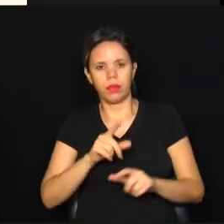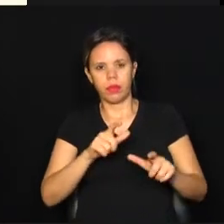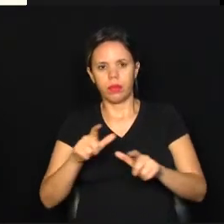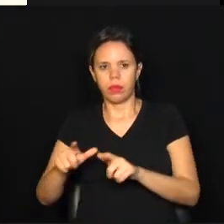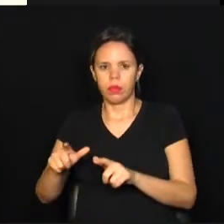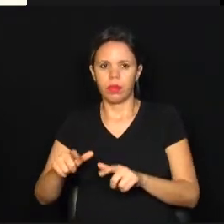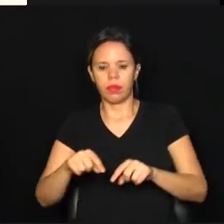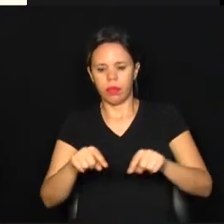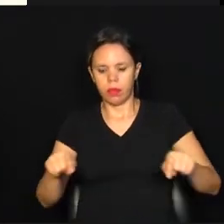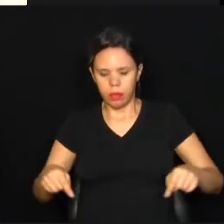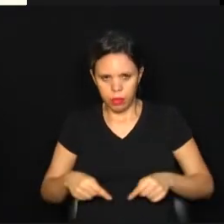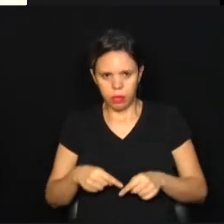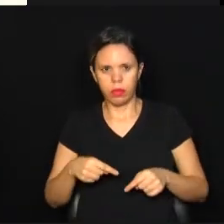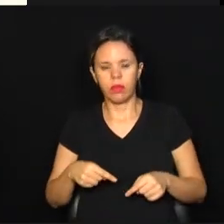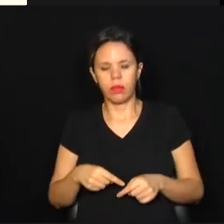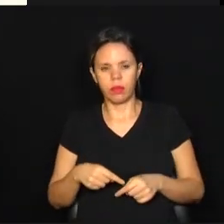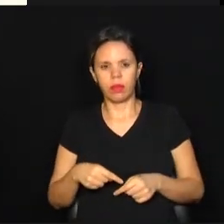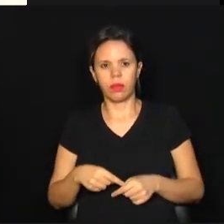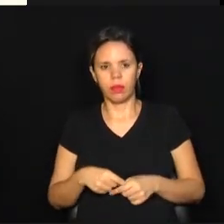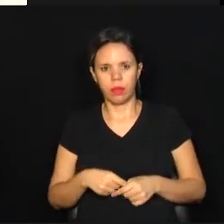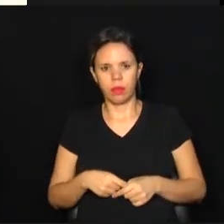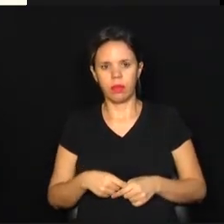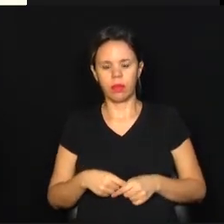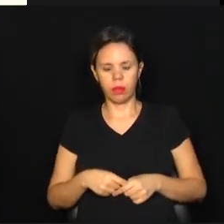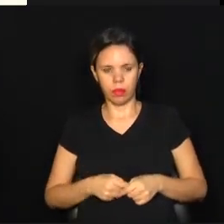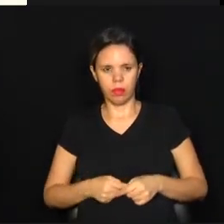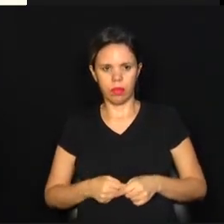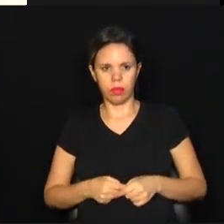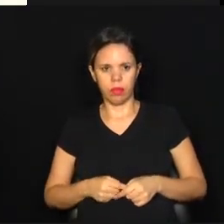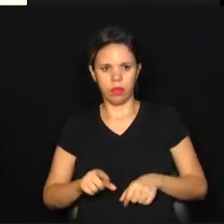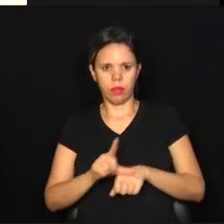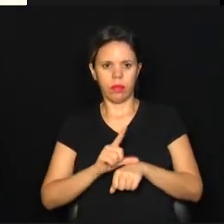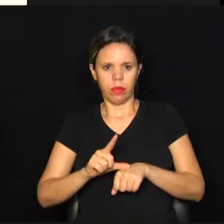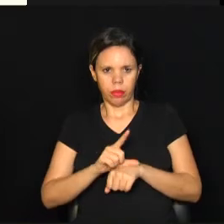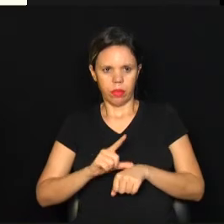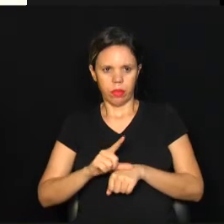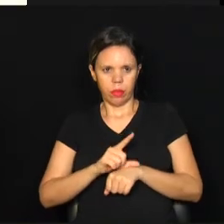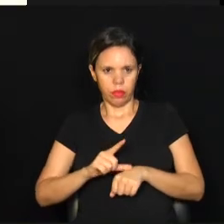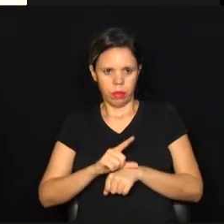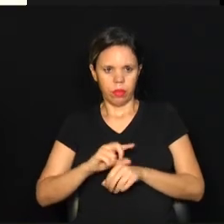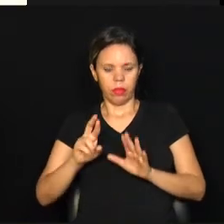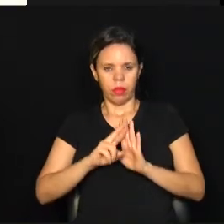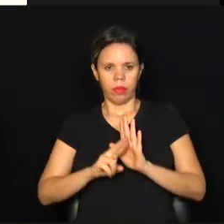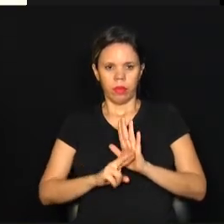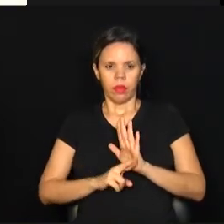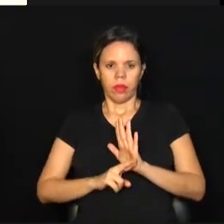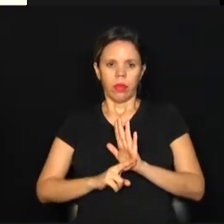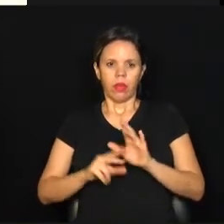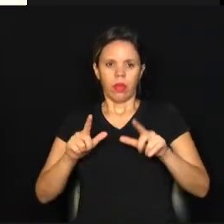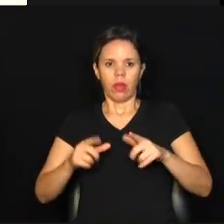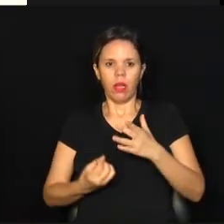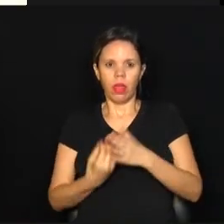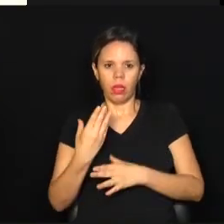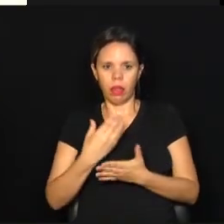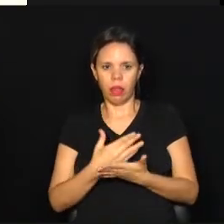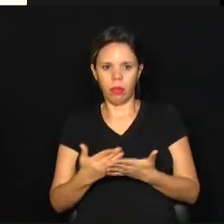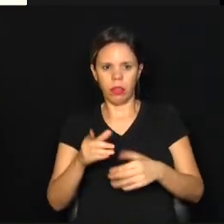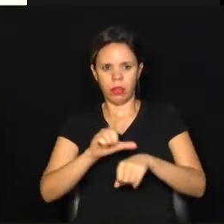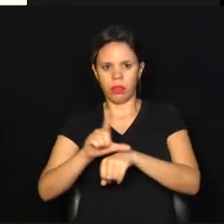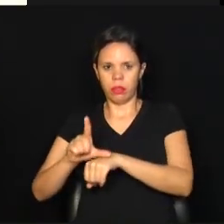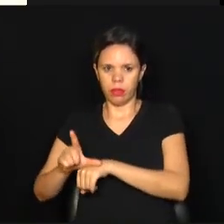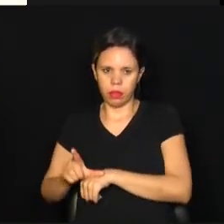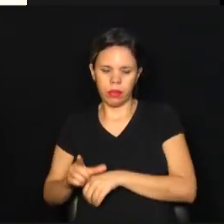do solo e parcelamento, que é a LPOS. É uma legislação que traz todo o regramento de onde eu posso comércios, onde eu